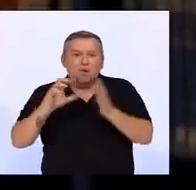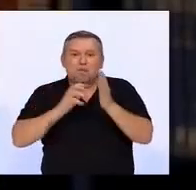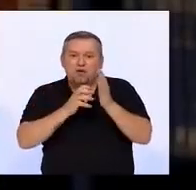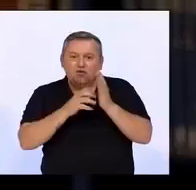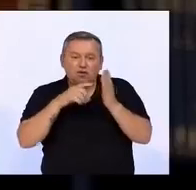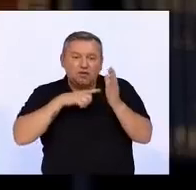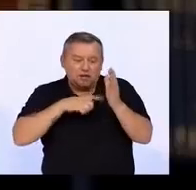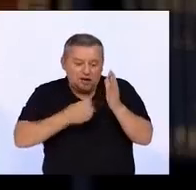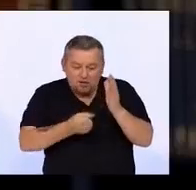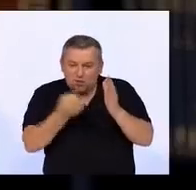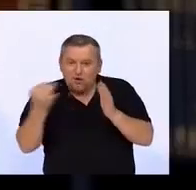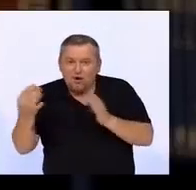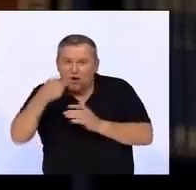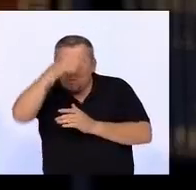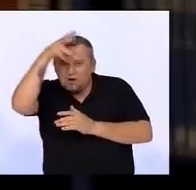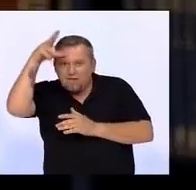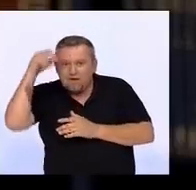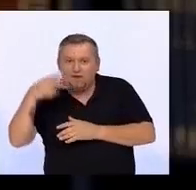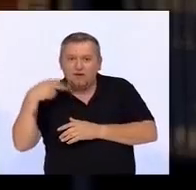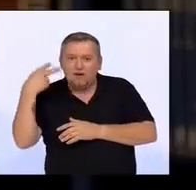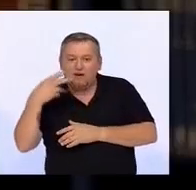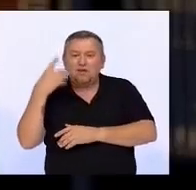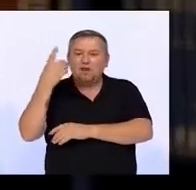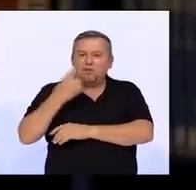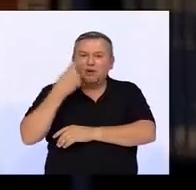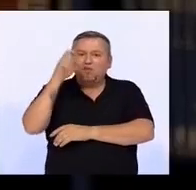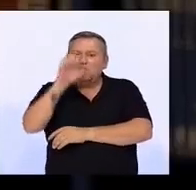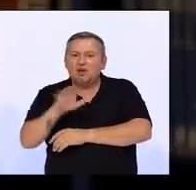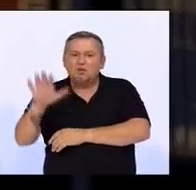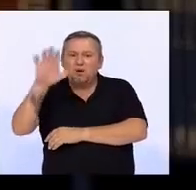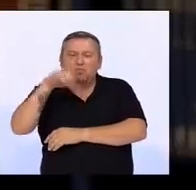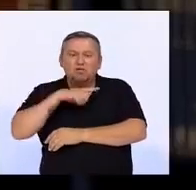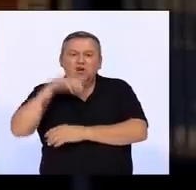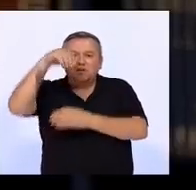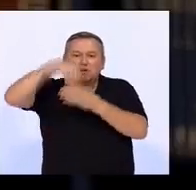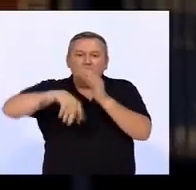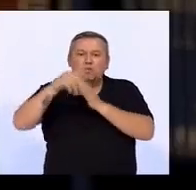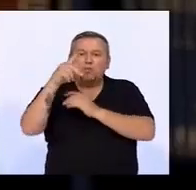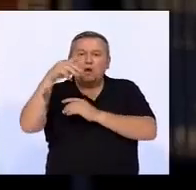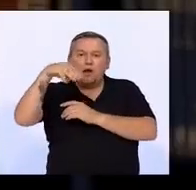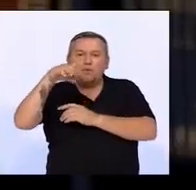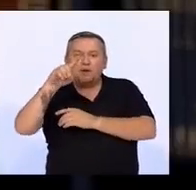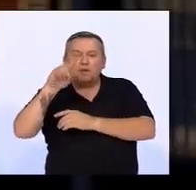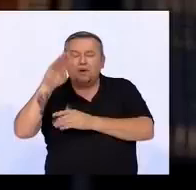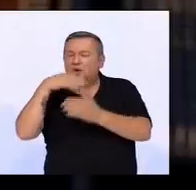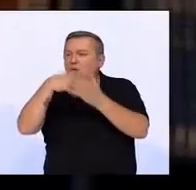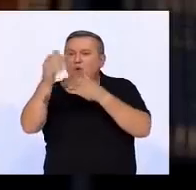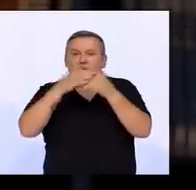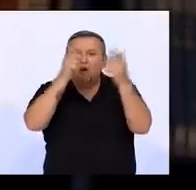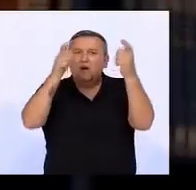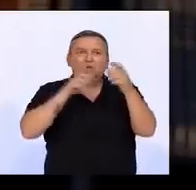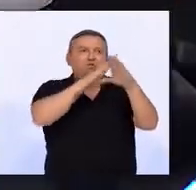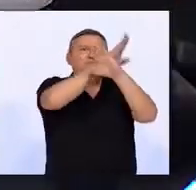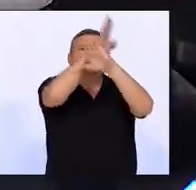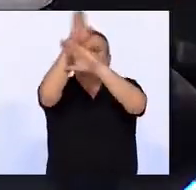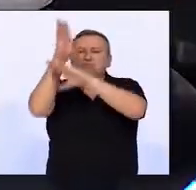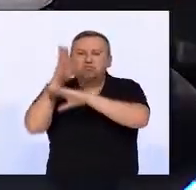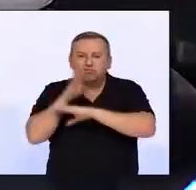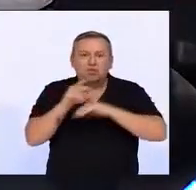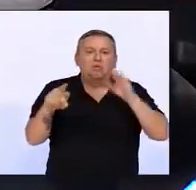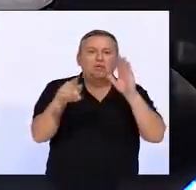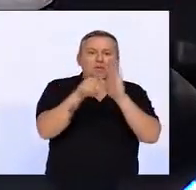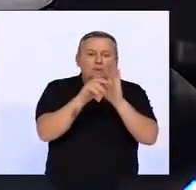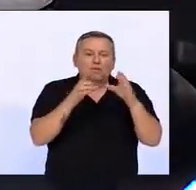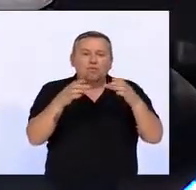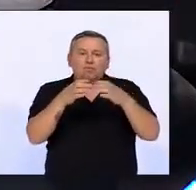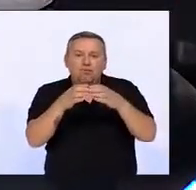tenha a quantidade de prefeitos, de vereadores, de deputados estaduais que tem o PMDB. Em cada lugar que tu vá, por qualquer canto do Brasil, tem o diretório do